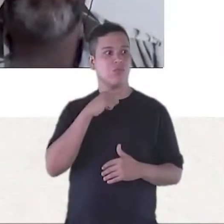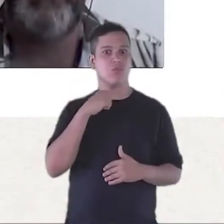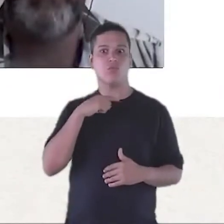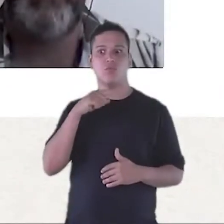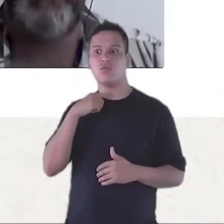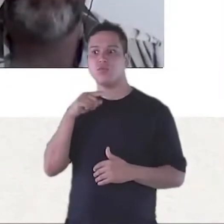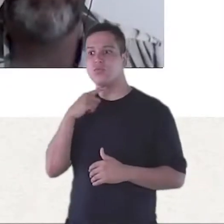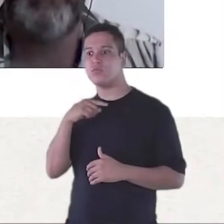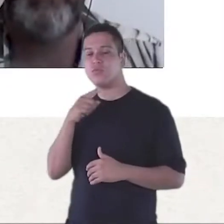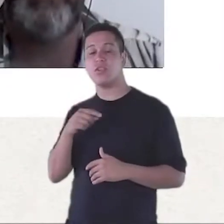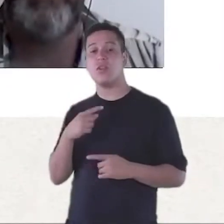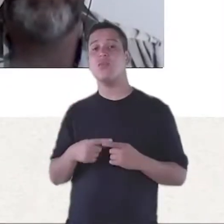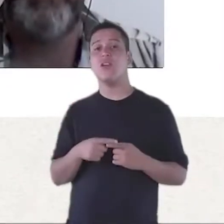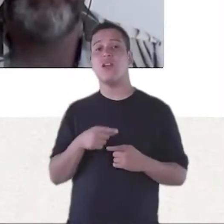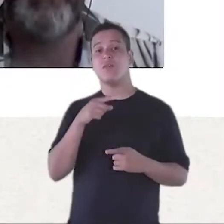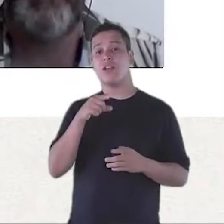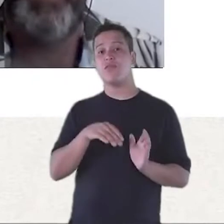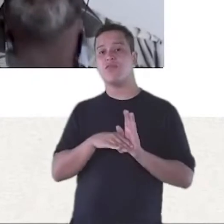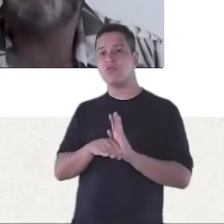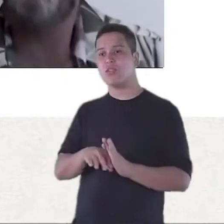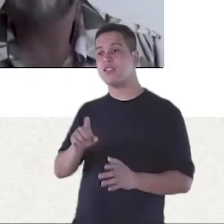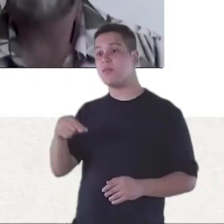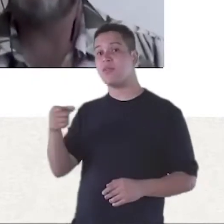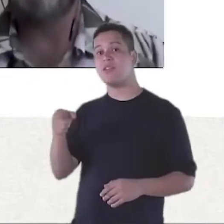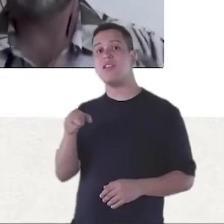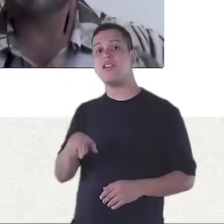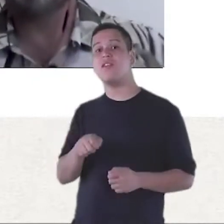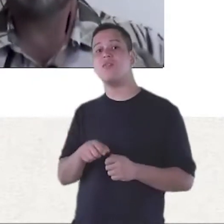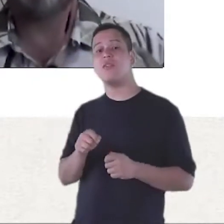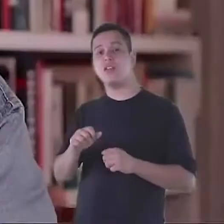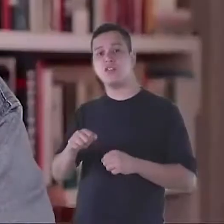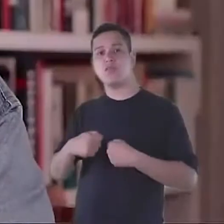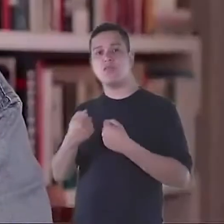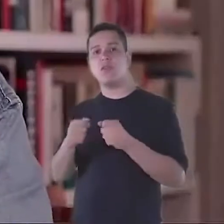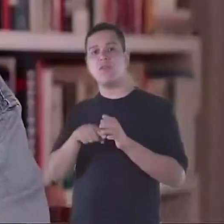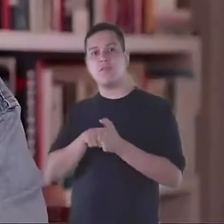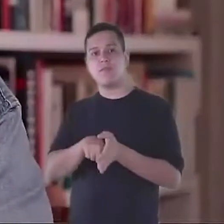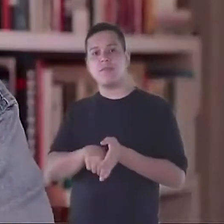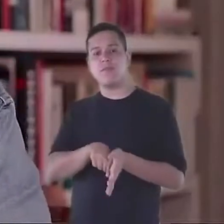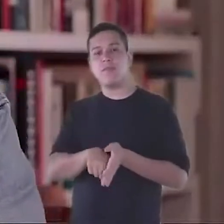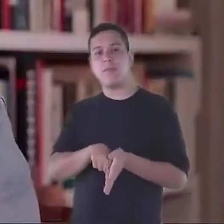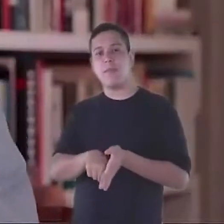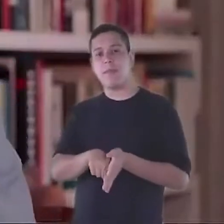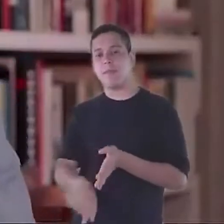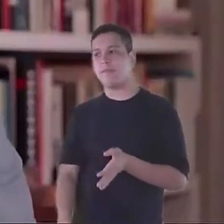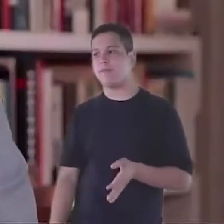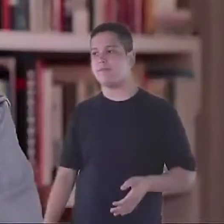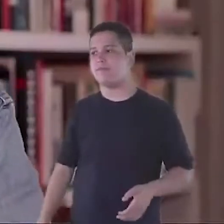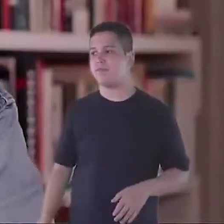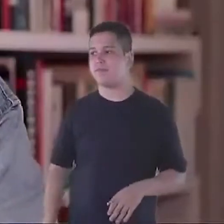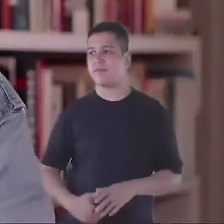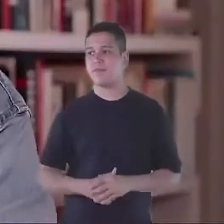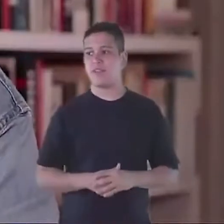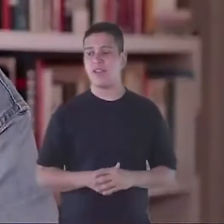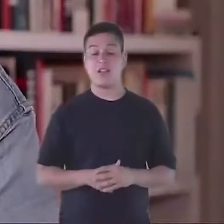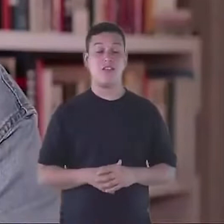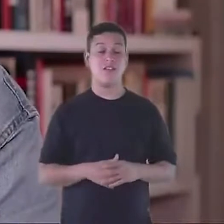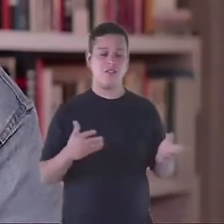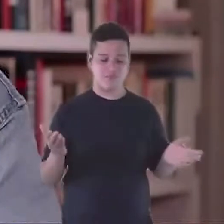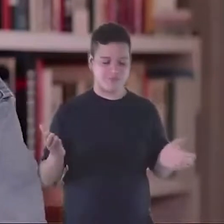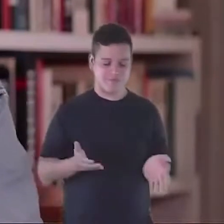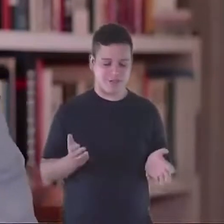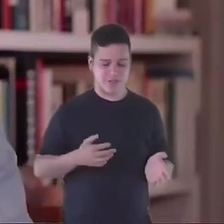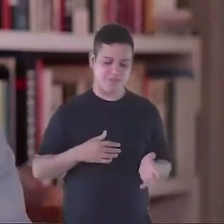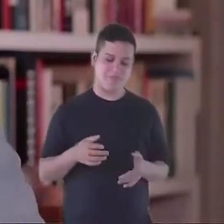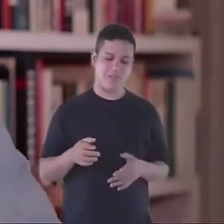É boa essa, viu, Carpi? Boa, boa. Ô, mas vamos voltar para o livro, senão a gente vai distrair. Estamos aqui concentrados no livro